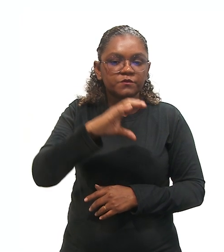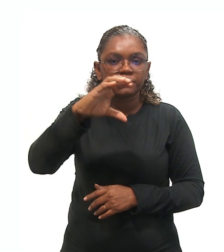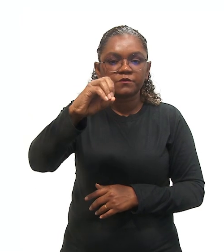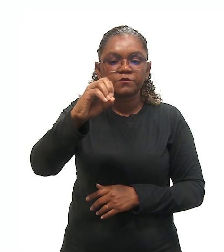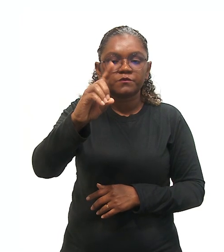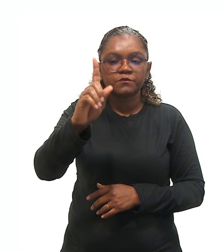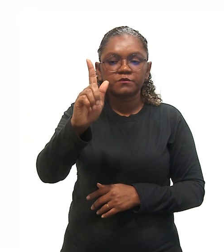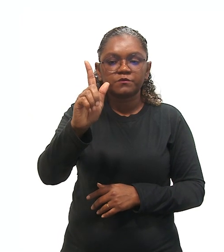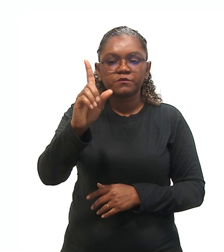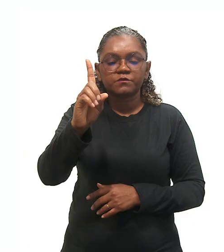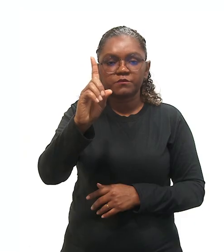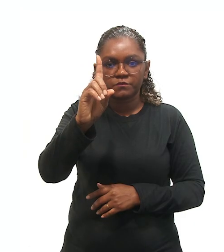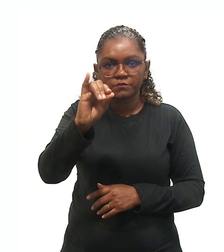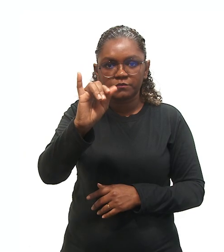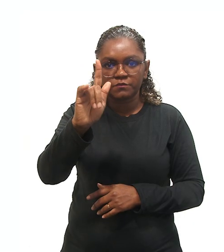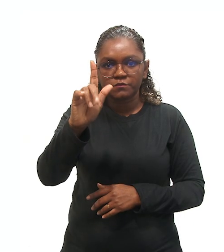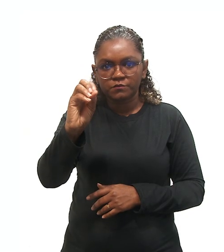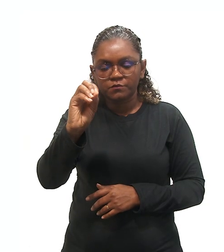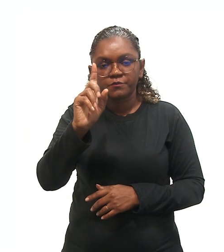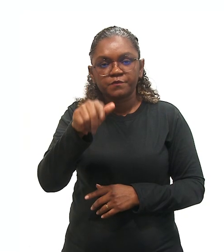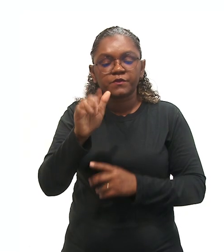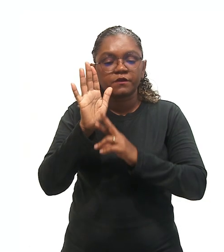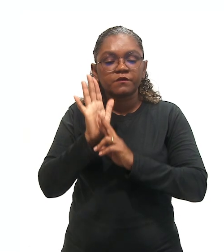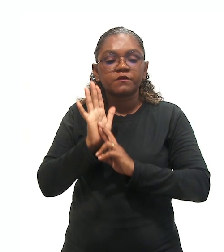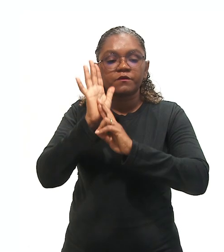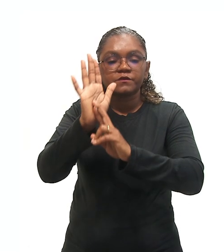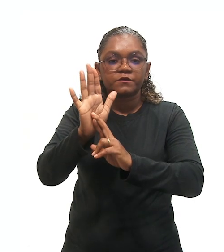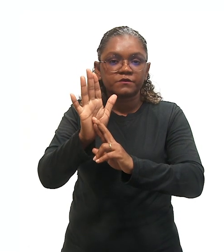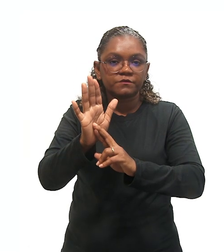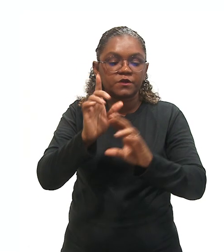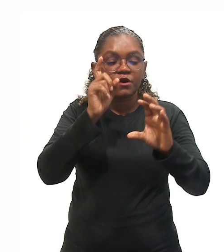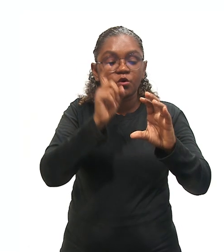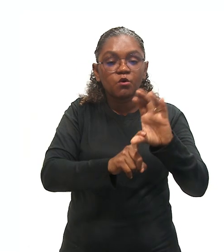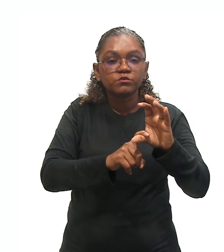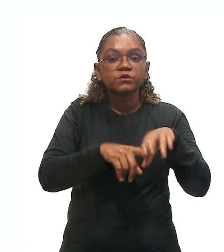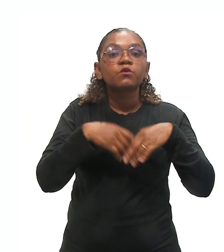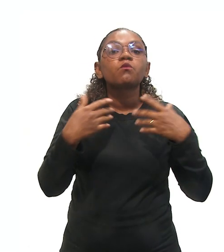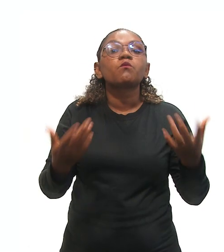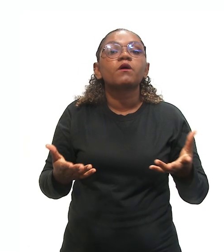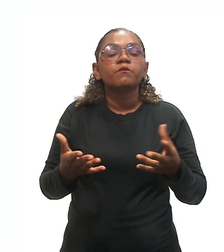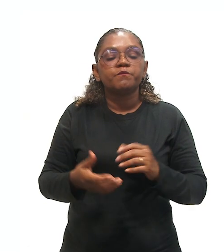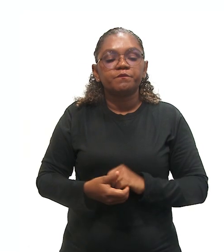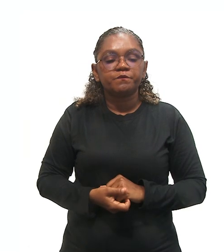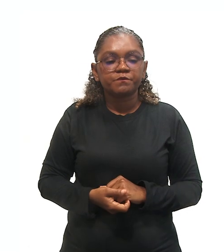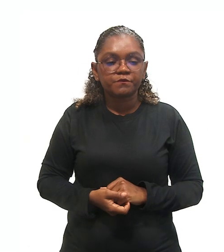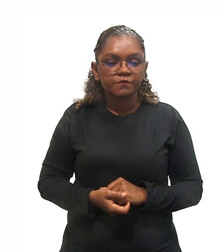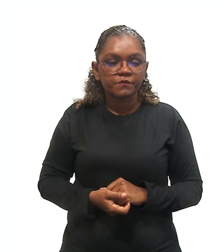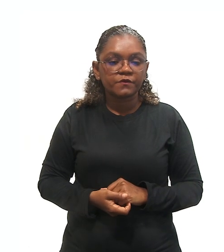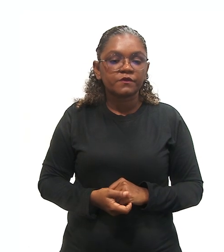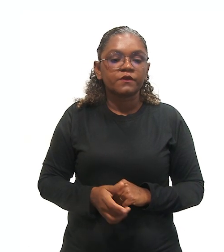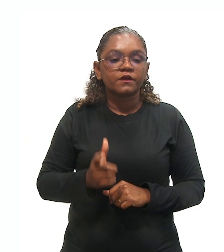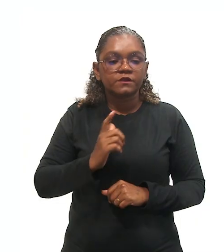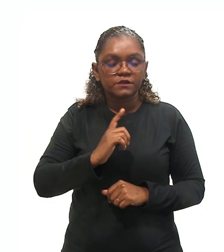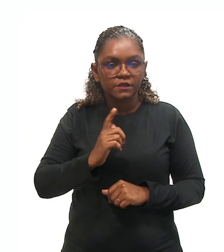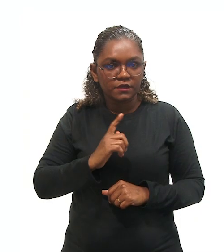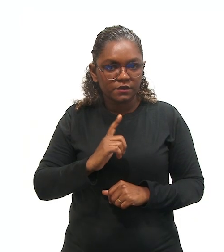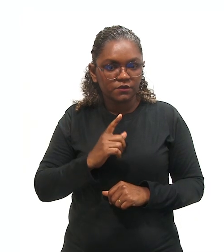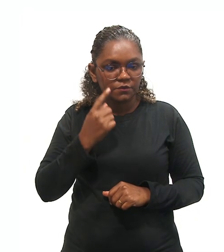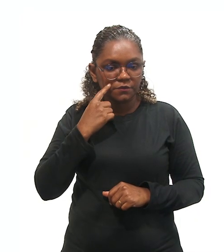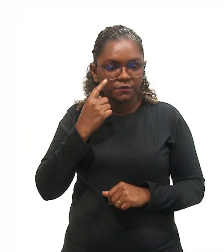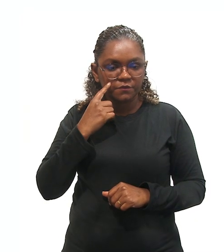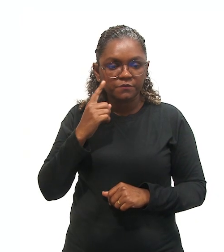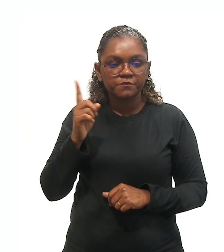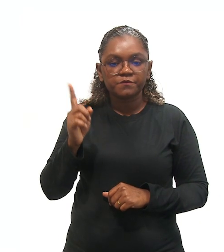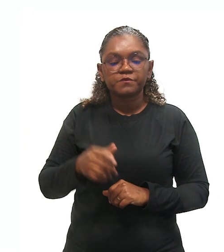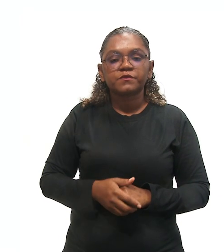vai representar uma conta, certo? As contas contábeis do PCASP são identificadas por